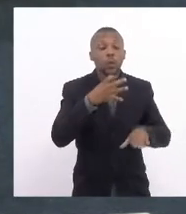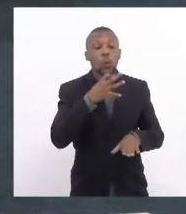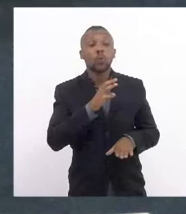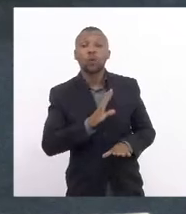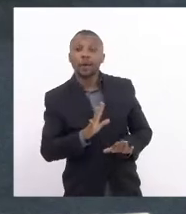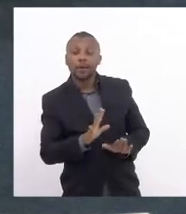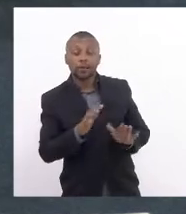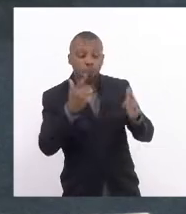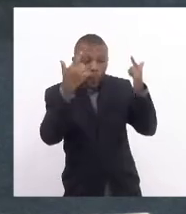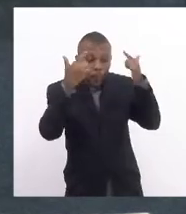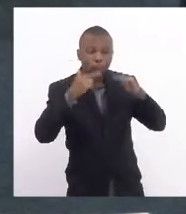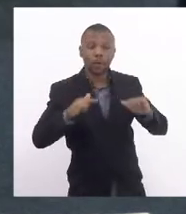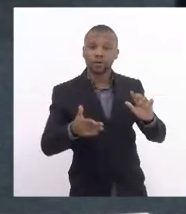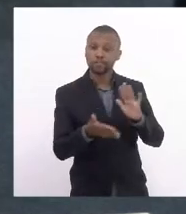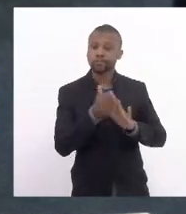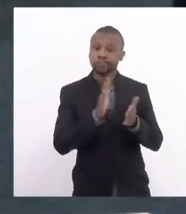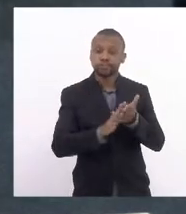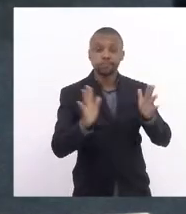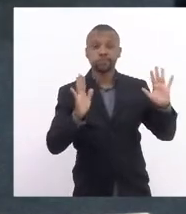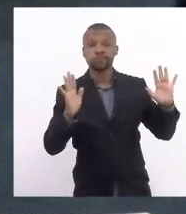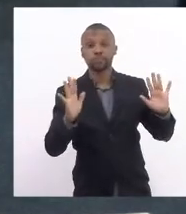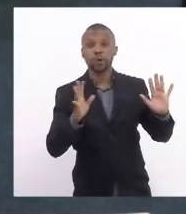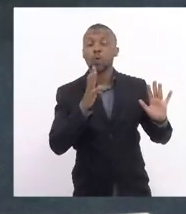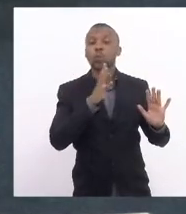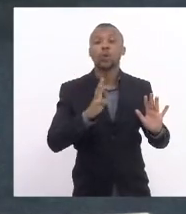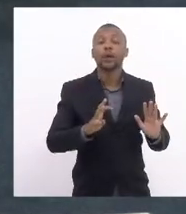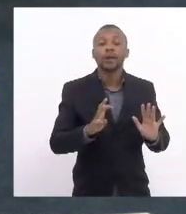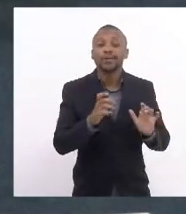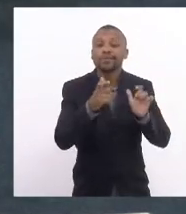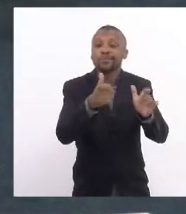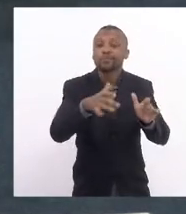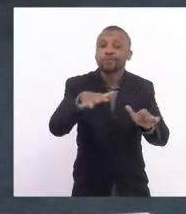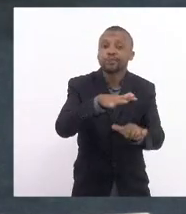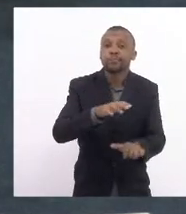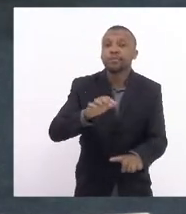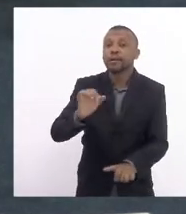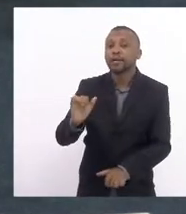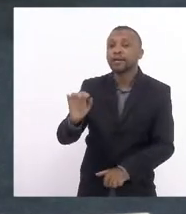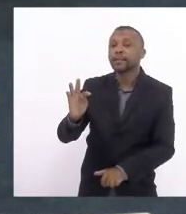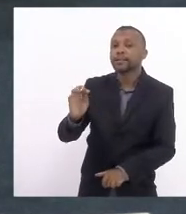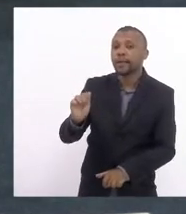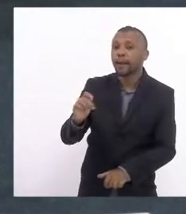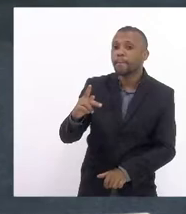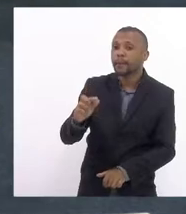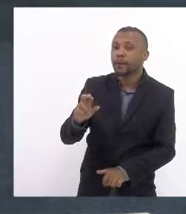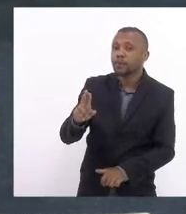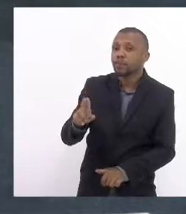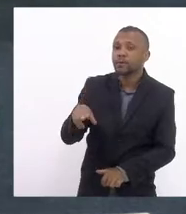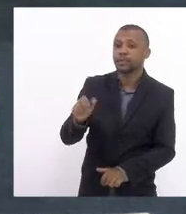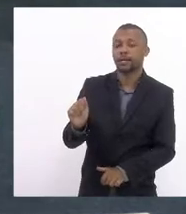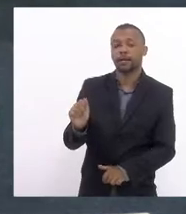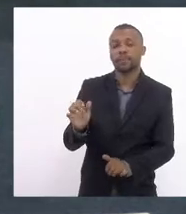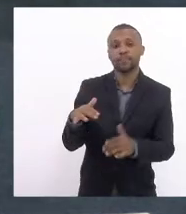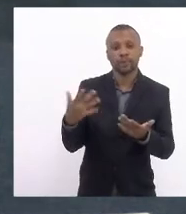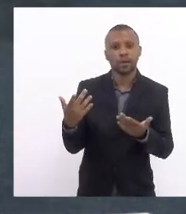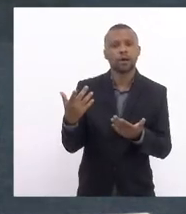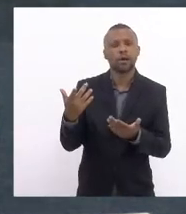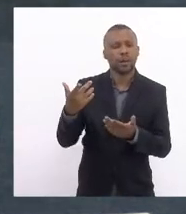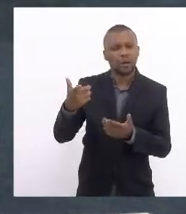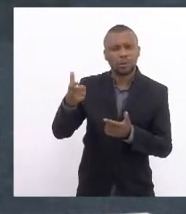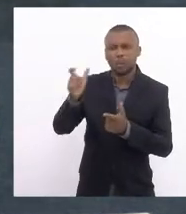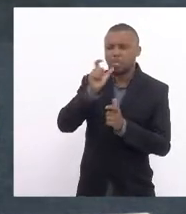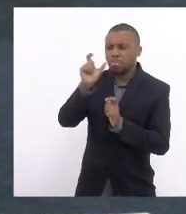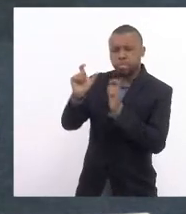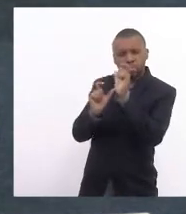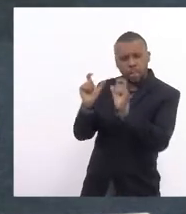Eu não sou de lá. Eu não conheço a realidade de Itaperuna. Então, exatamente isso. Fui massacrado, estou sendo